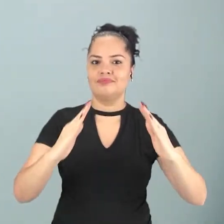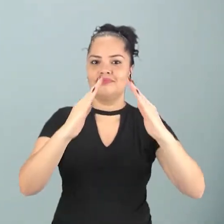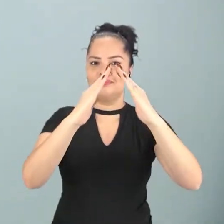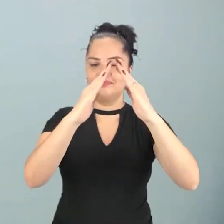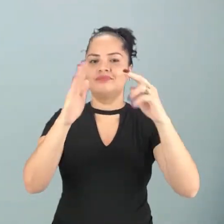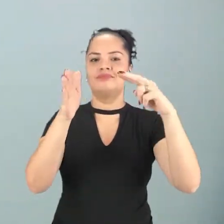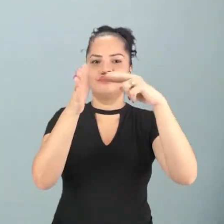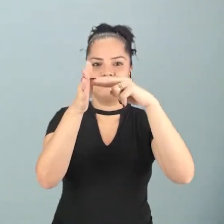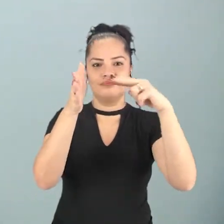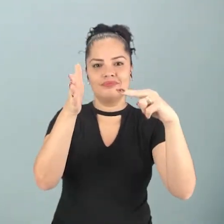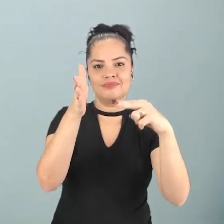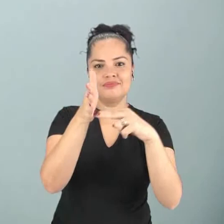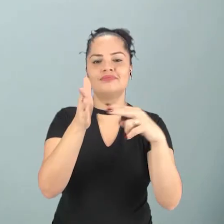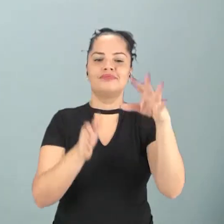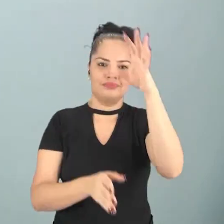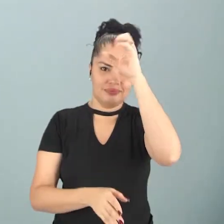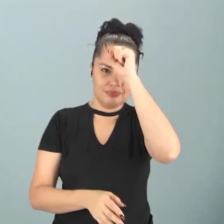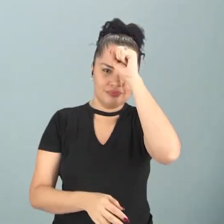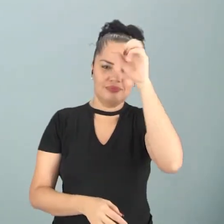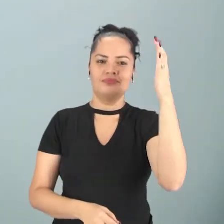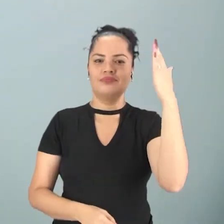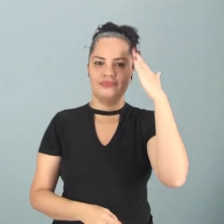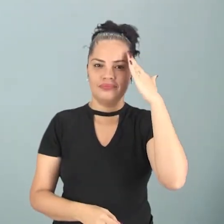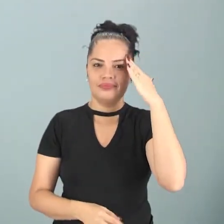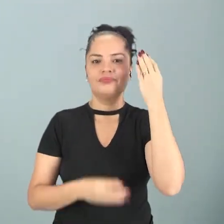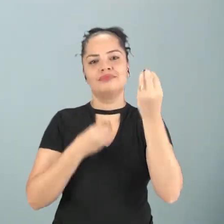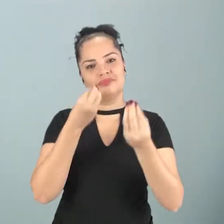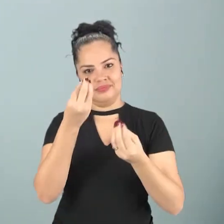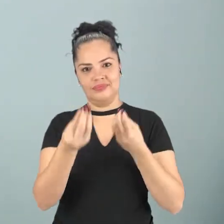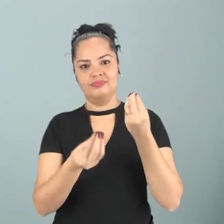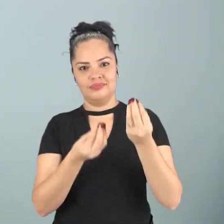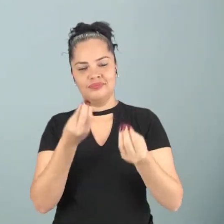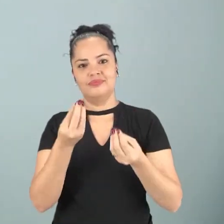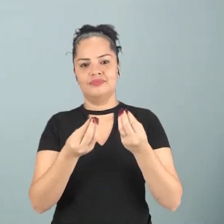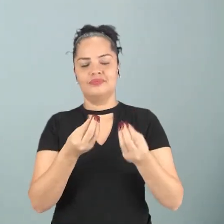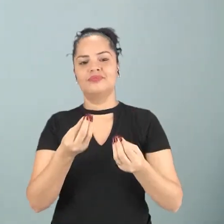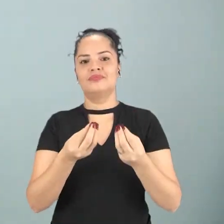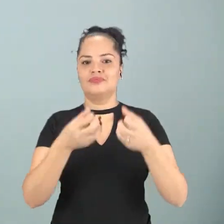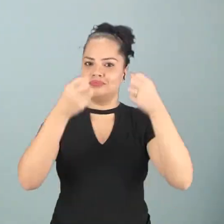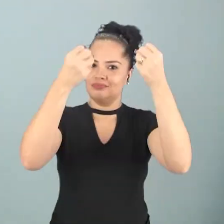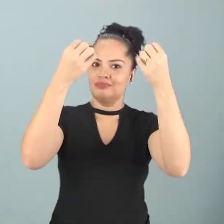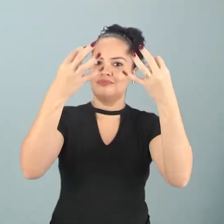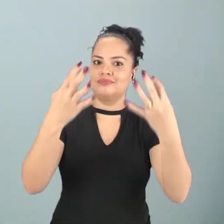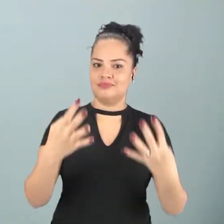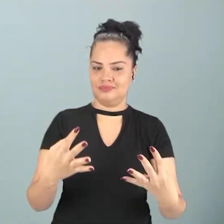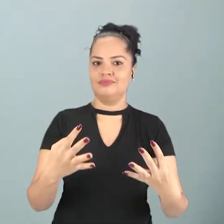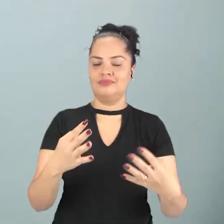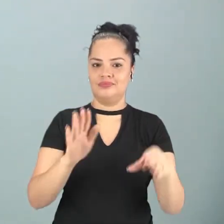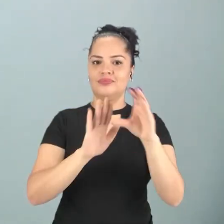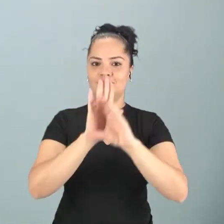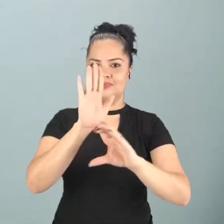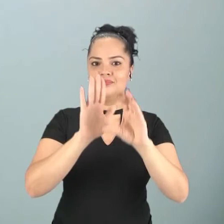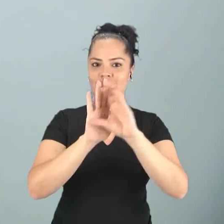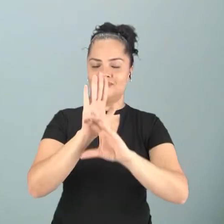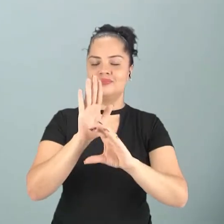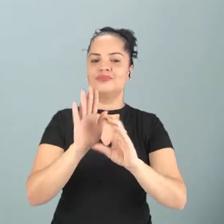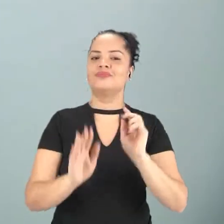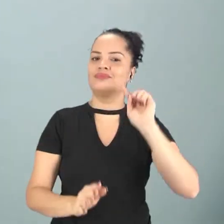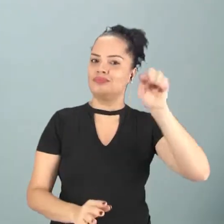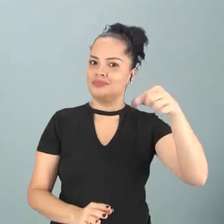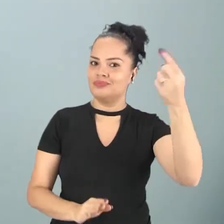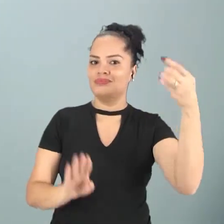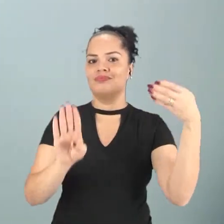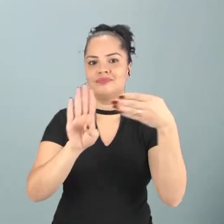aprendido um pouquinho mais, entendido melhor como é que fica, como é que são as propriedades que definem esses elementos. Depois